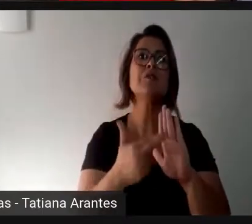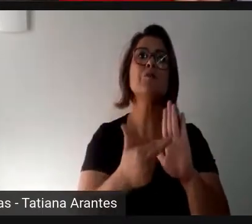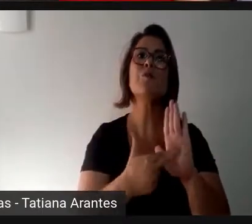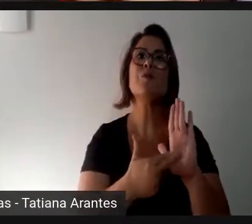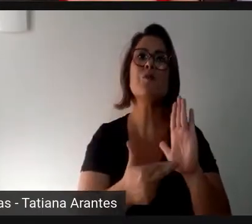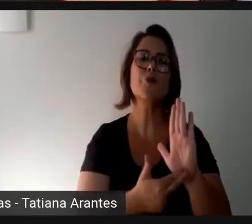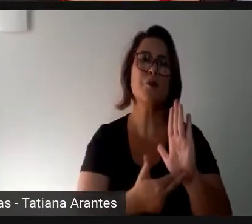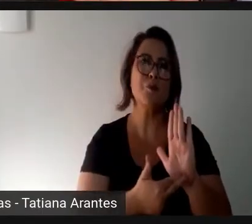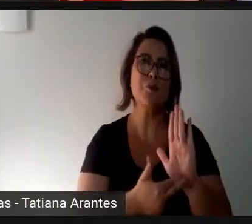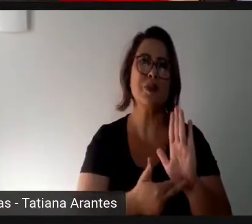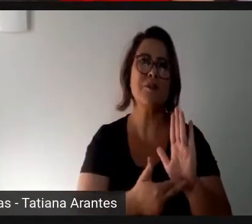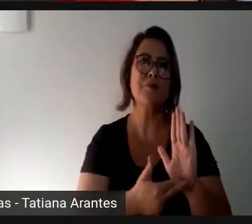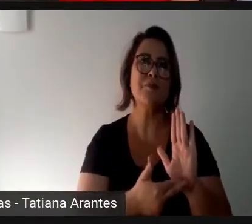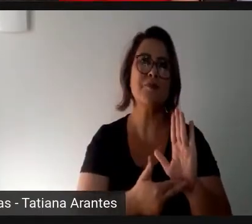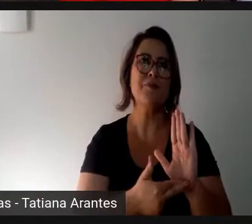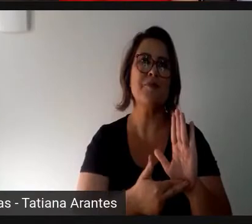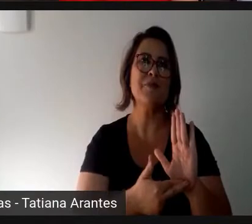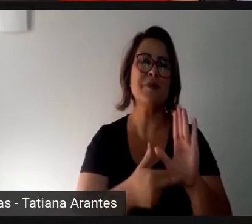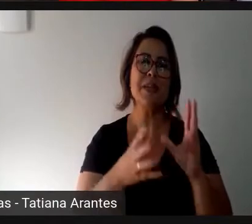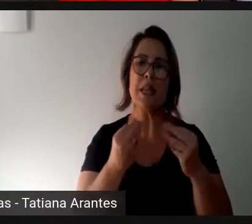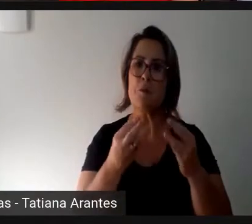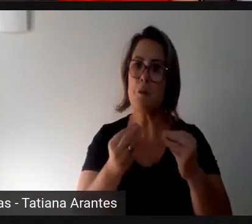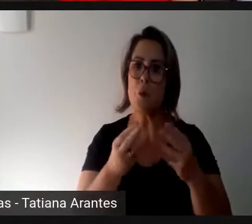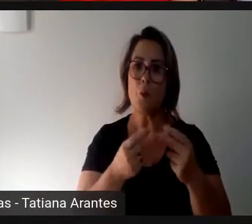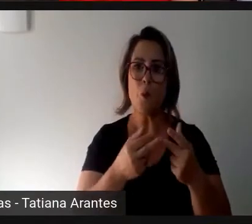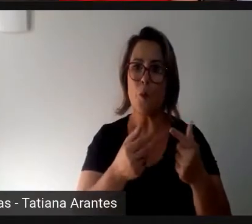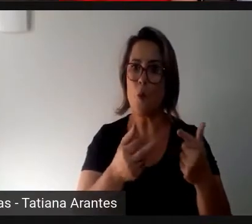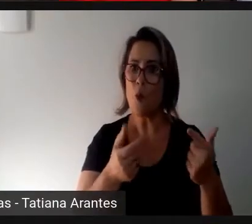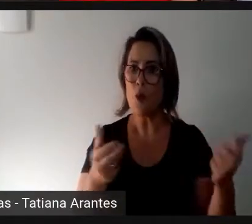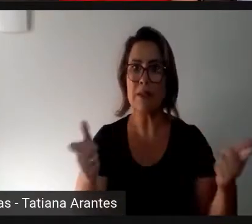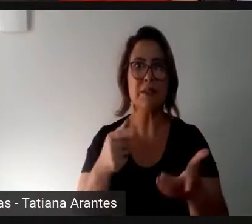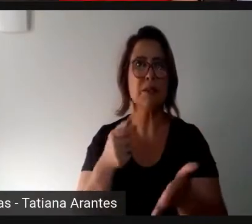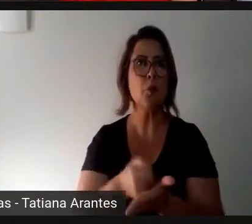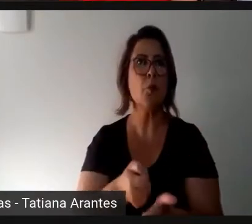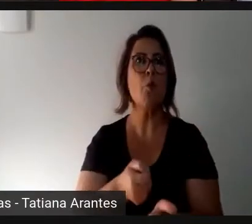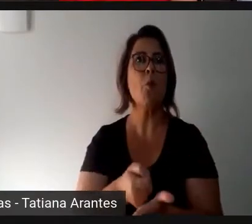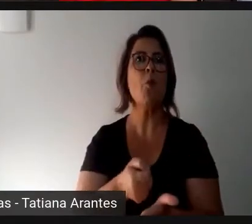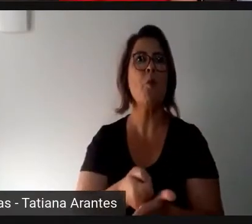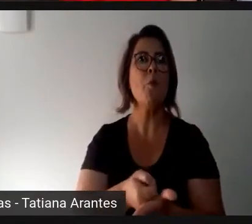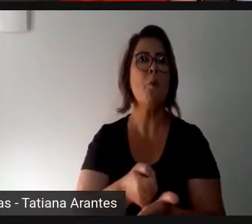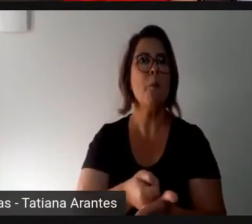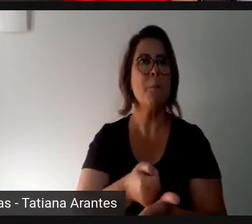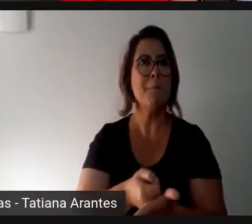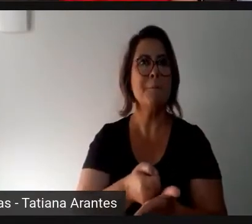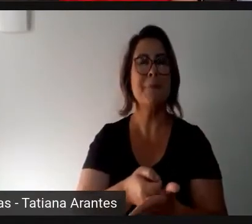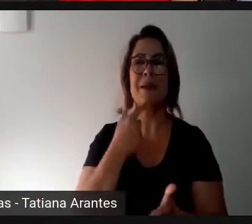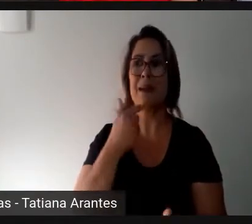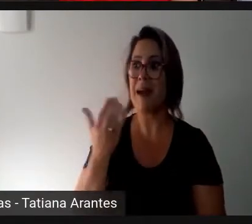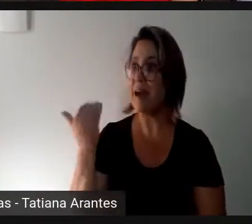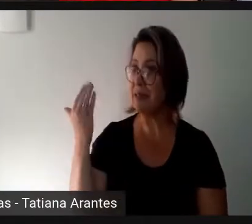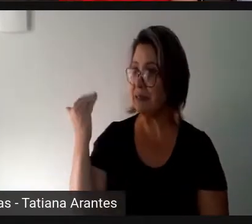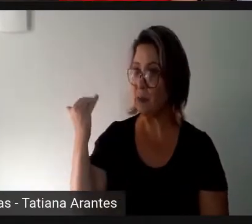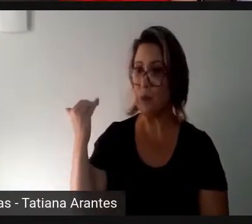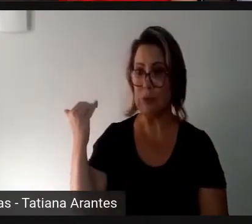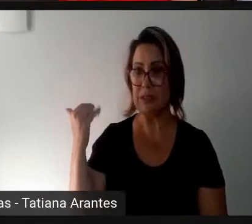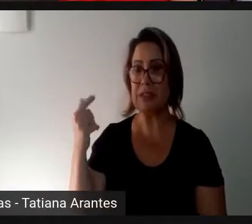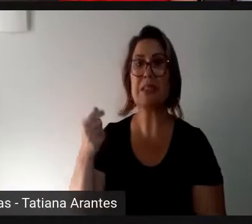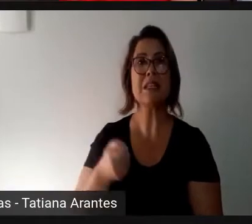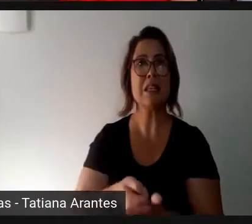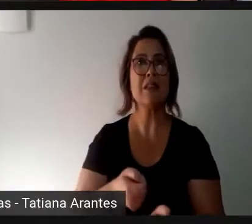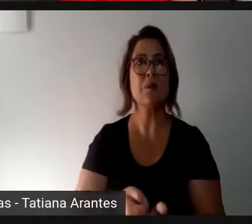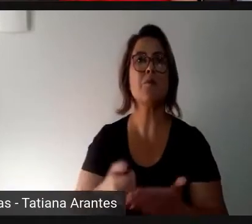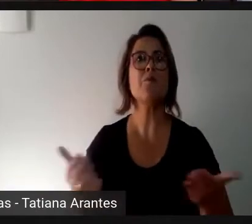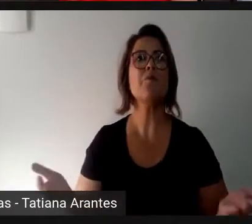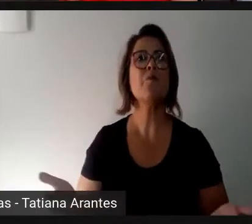toda uma parafernália, uma sistemática, um setor para obrigar o que a gente já era obrigado a fazer. Como que a gente explica isso? Não havia já